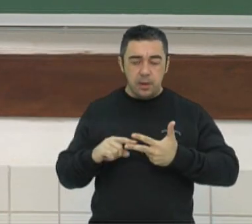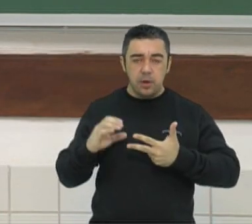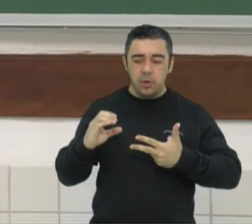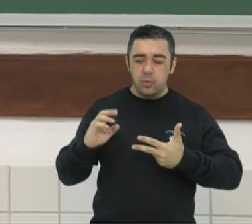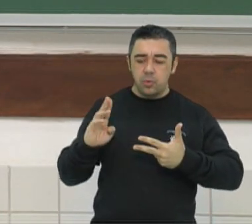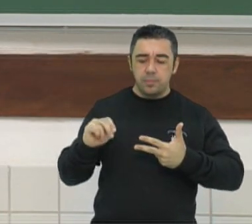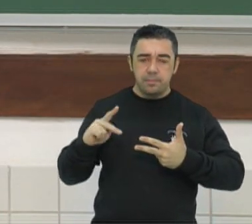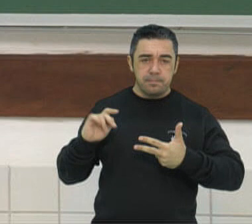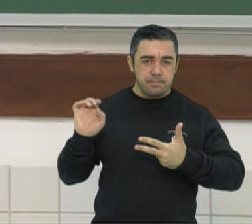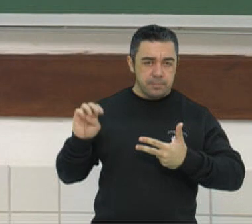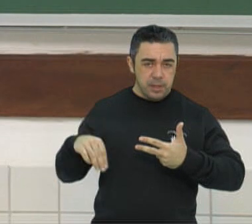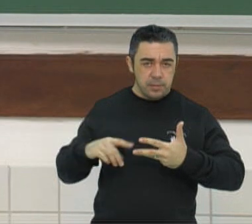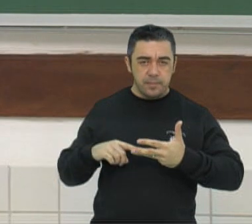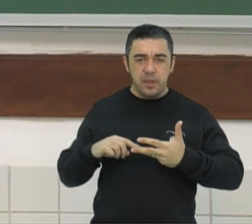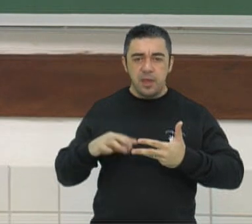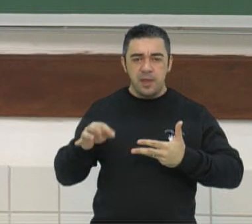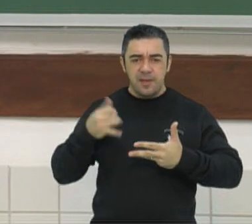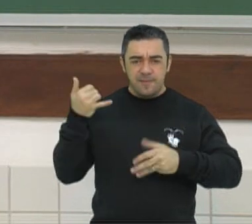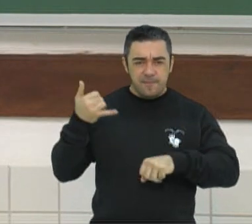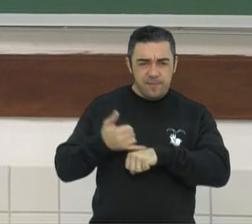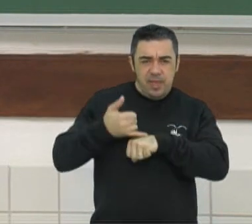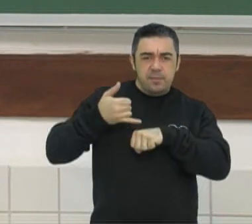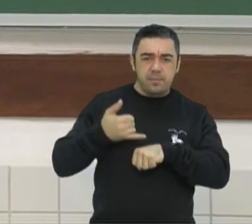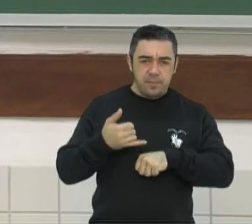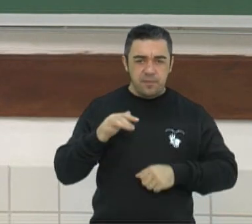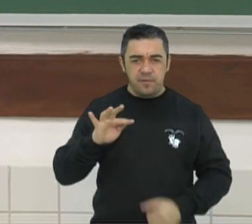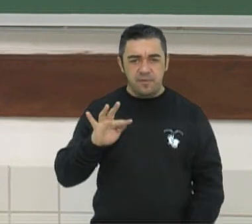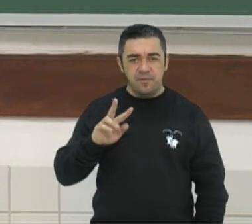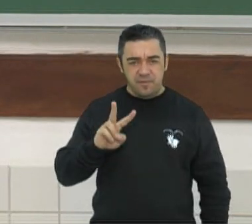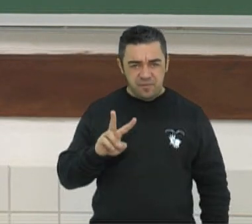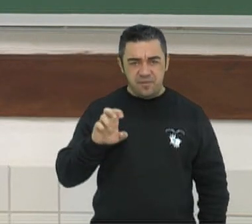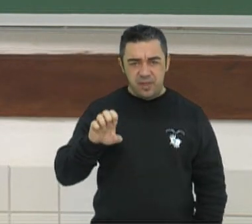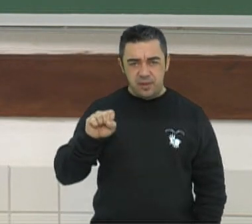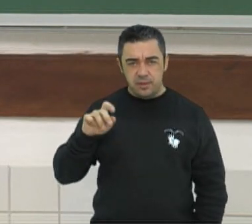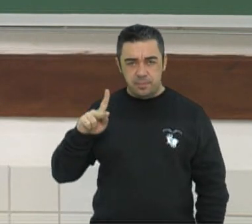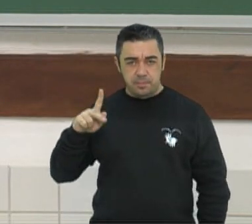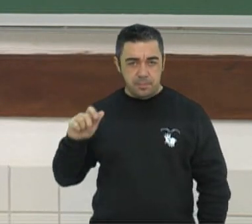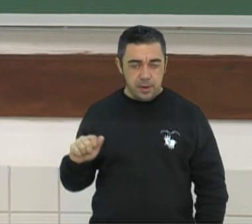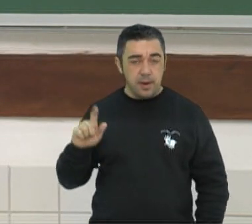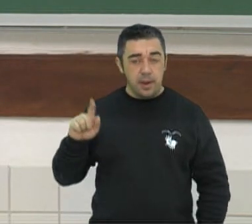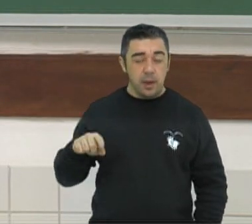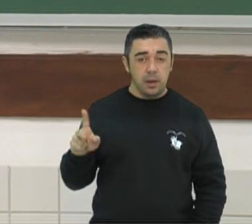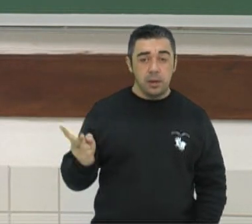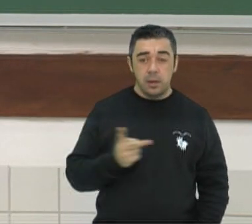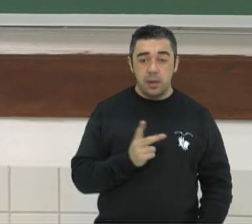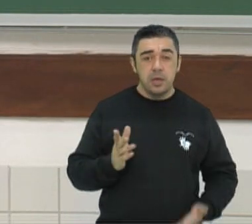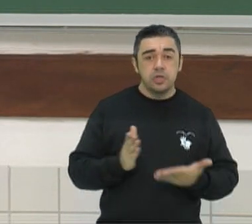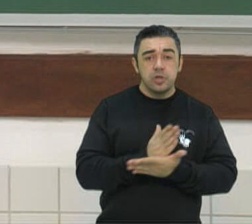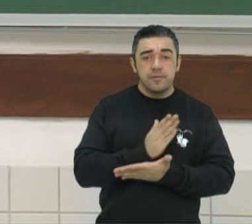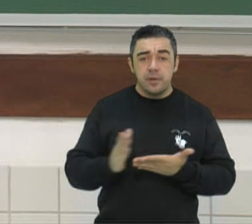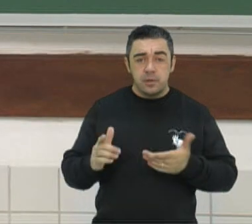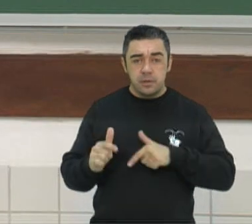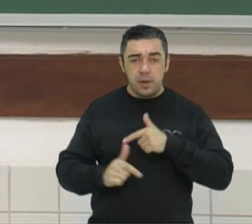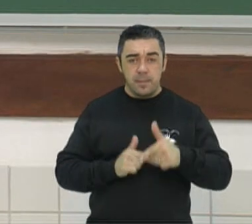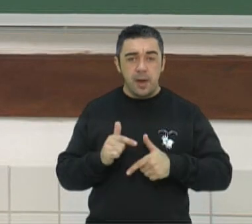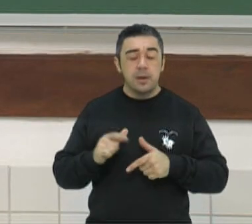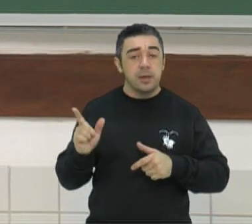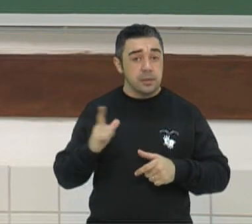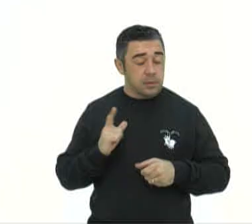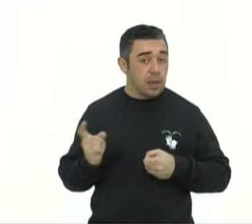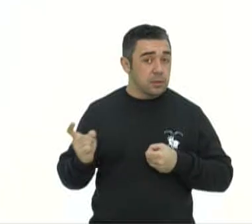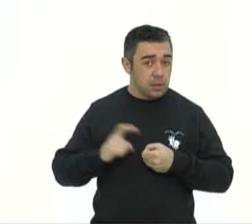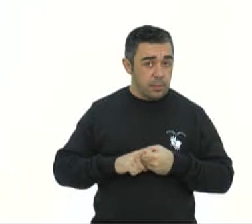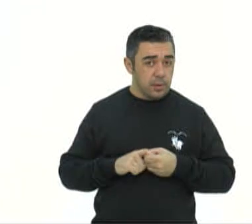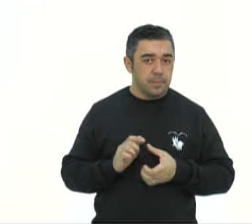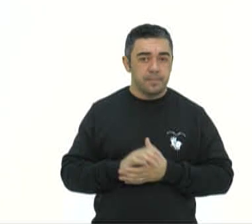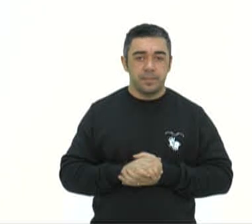vespas, tudo isso é sociedade. Então, são organismos da mesma espécie que dividem trabalho. E eles dependem um do outro, certo? Então, eles